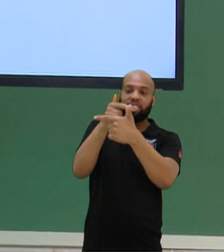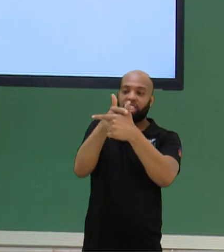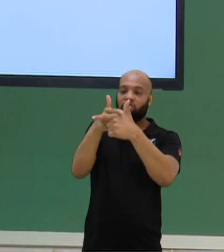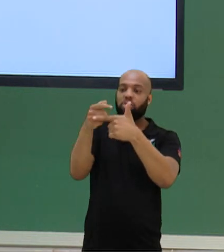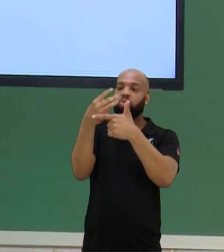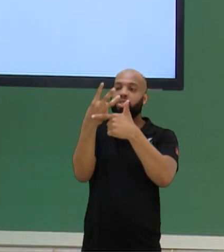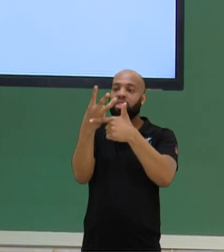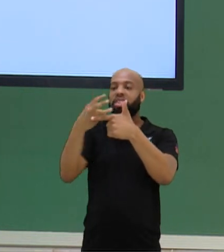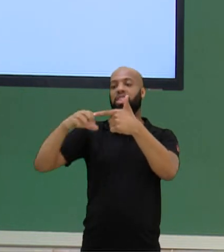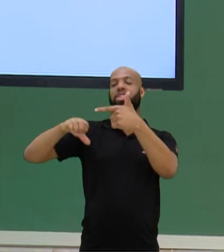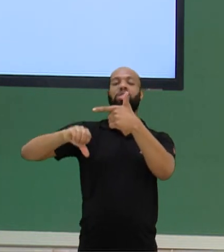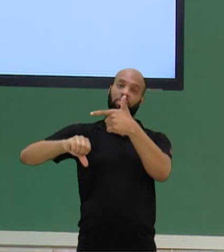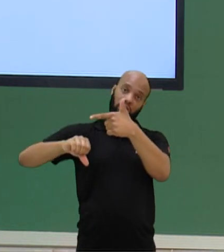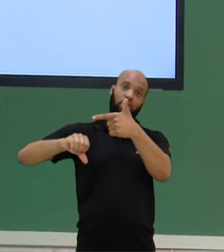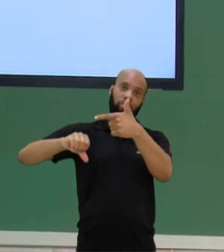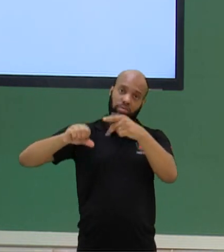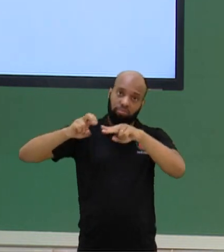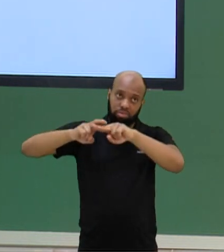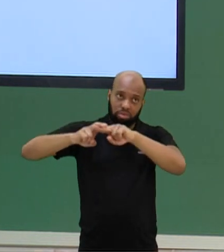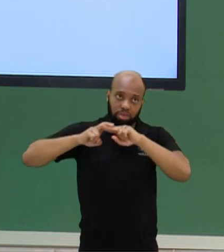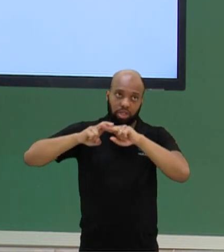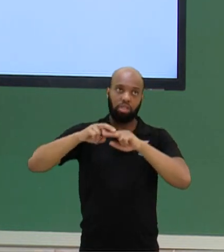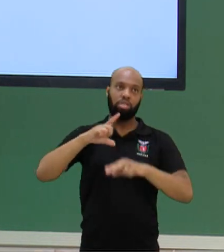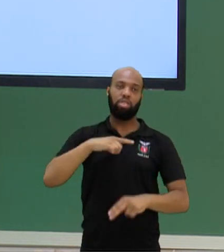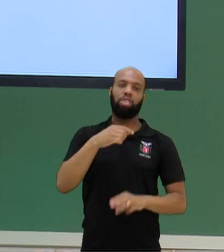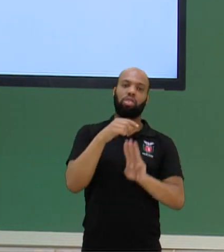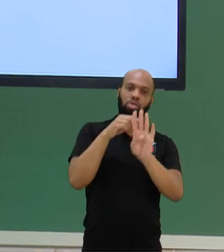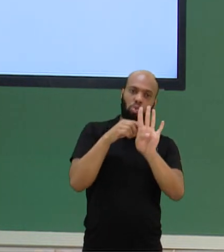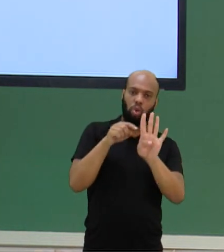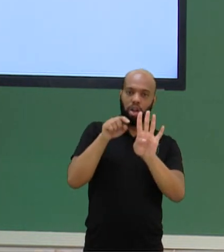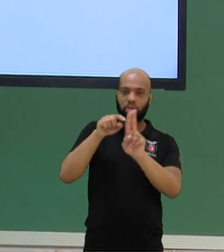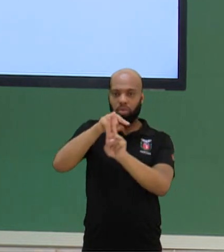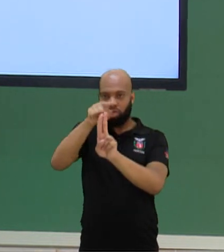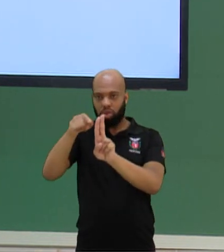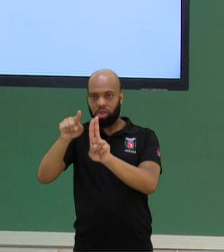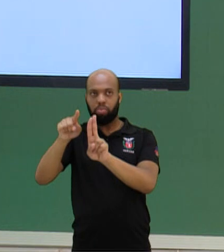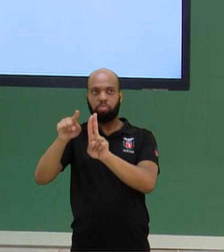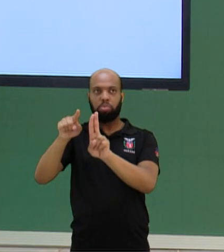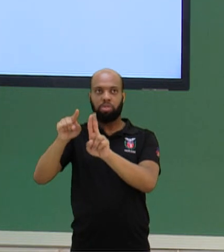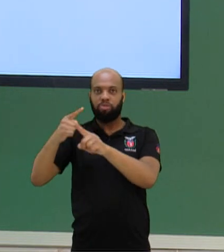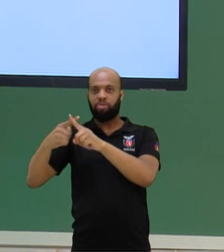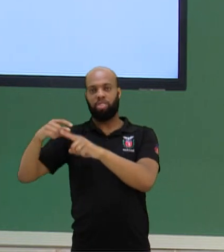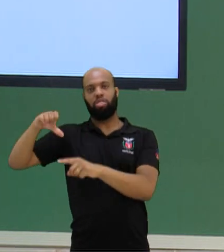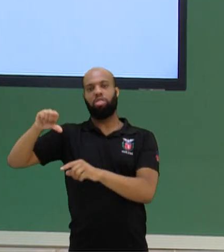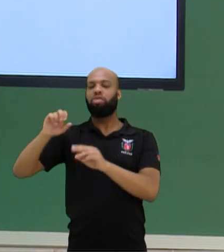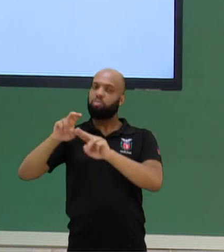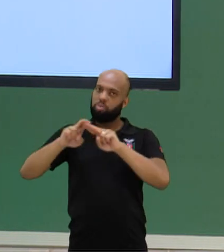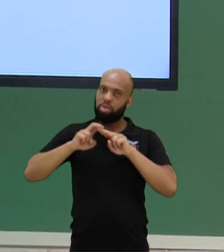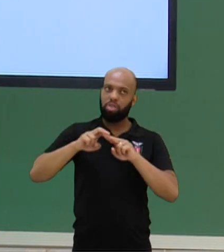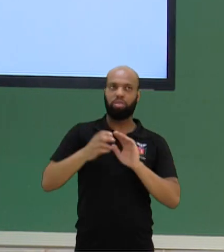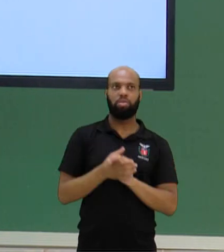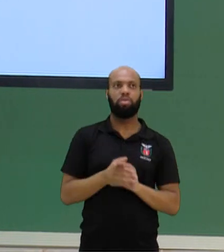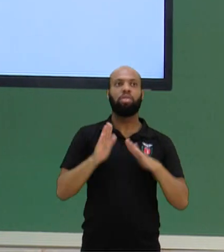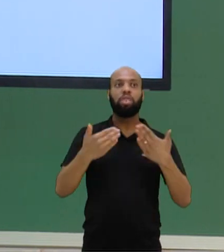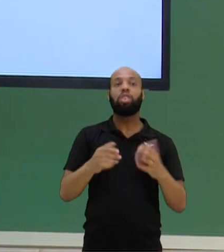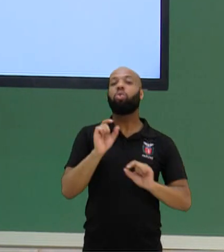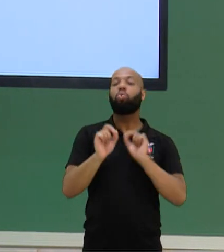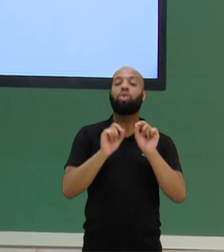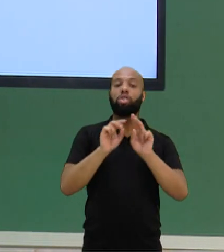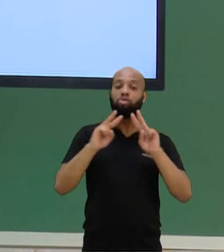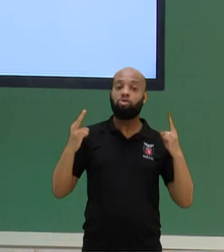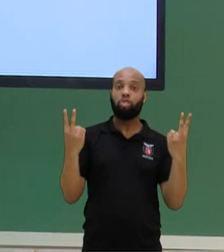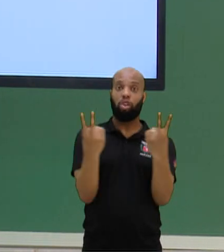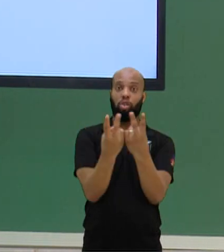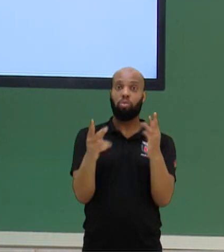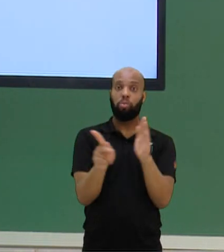divide, 27 divididos por 3 já é 9. Como eu tenho uma multiplicação aqui, eu posso fazer isso, tá bom? Então, o volume do